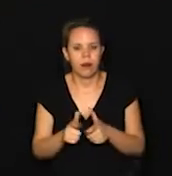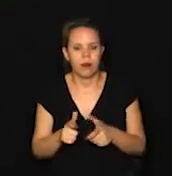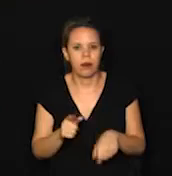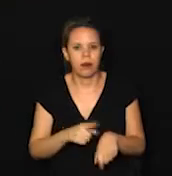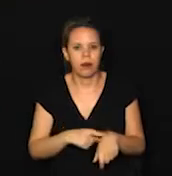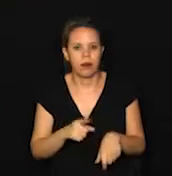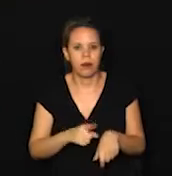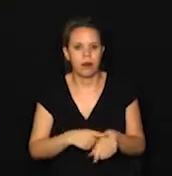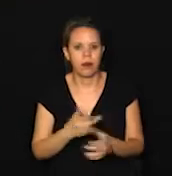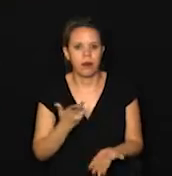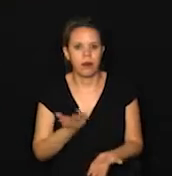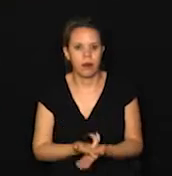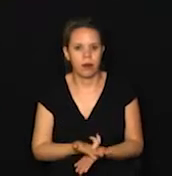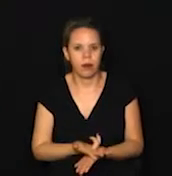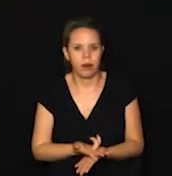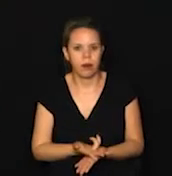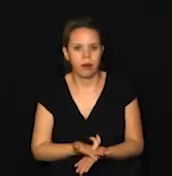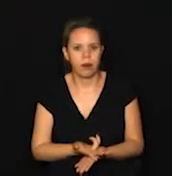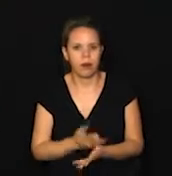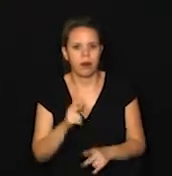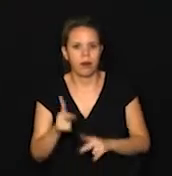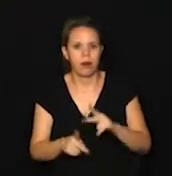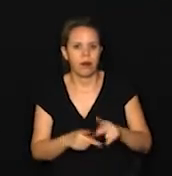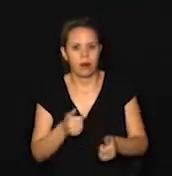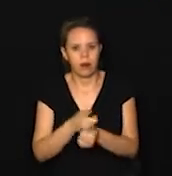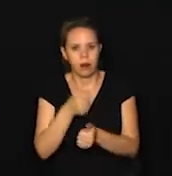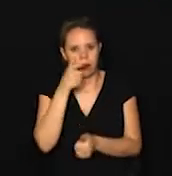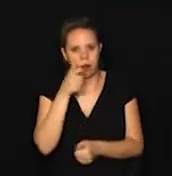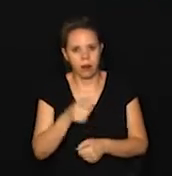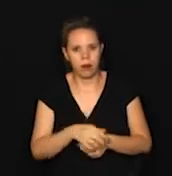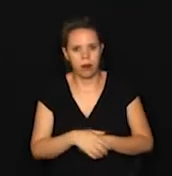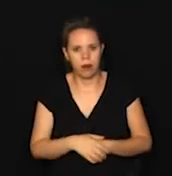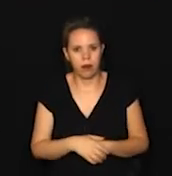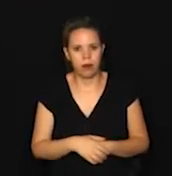tempo de internação desses pacientes. Acompanhe.